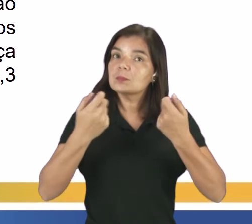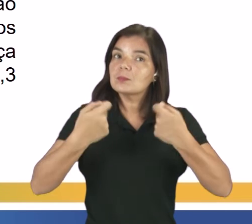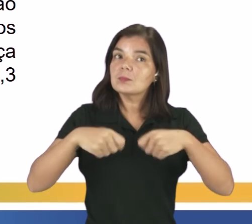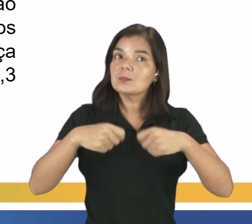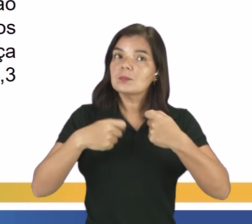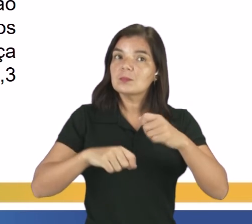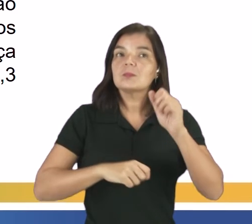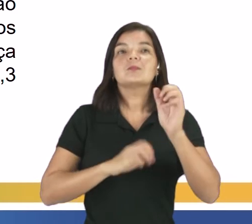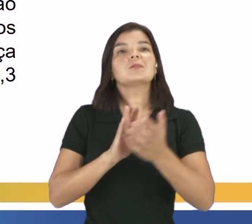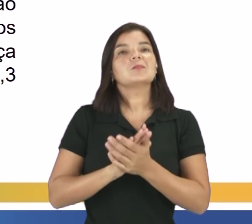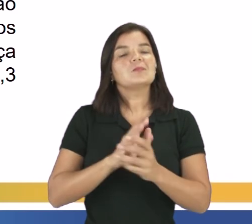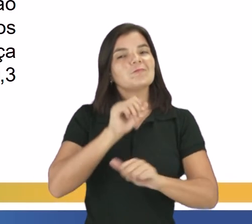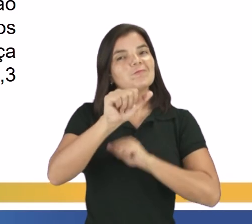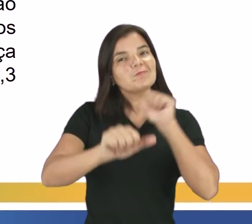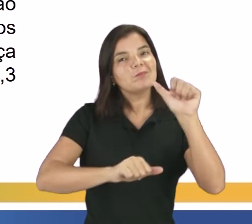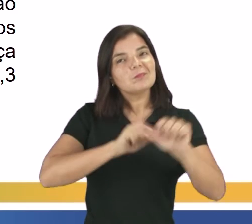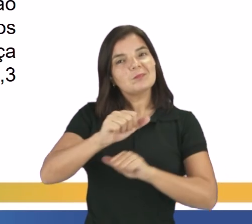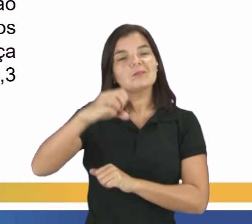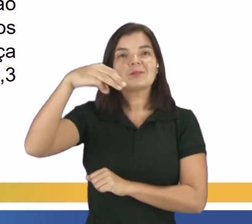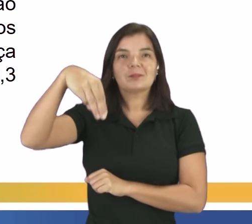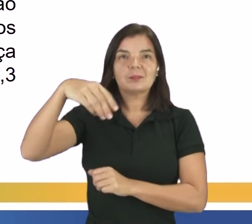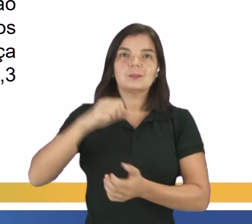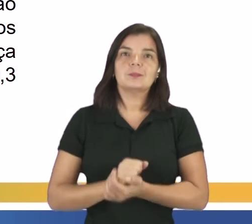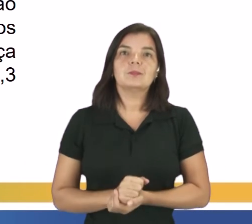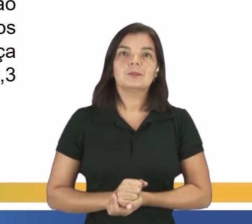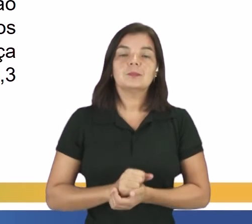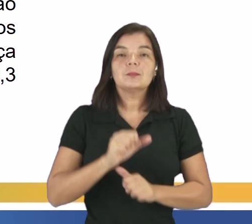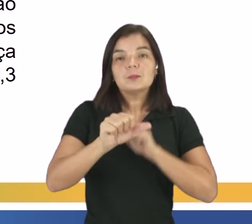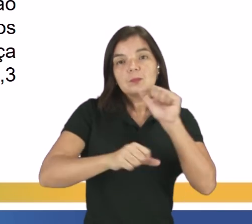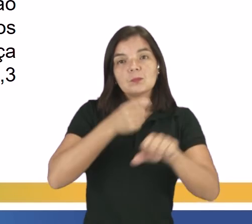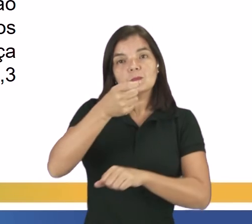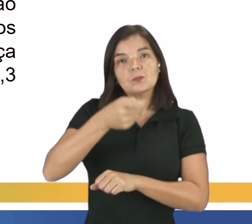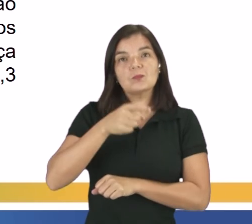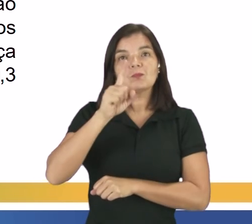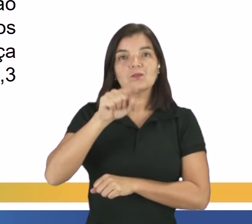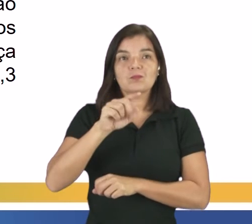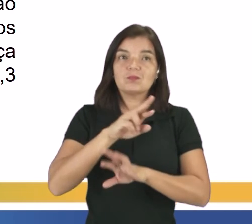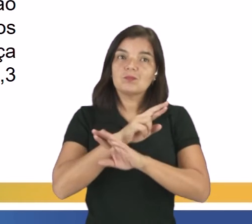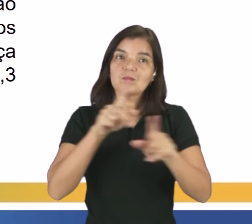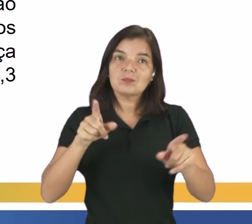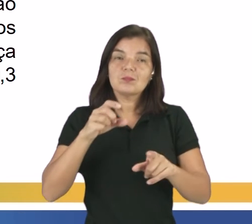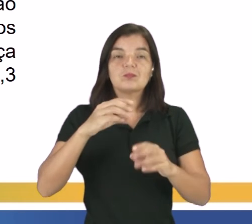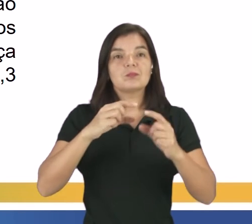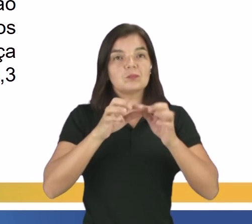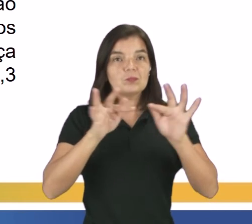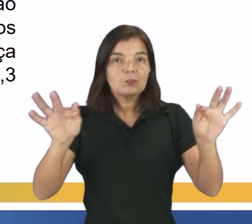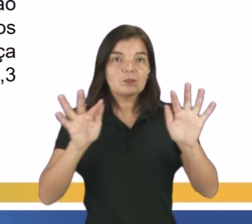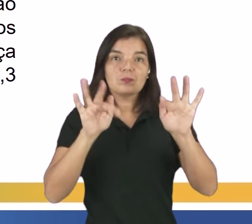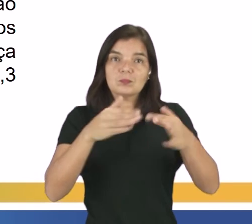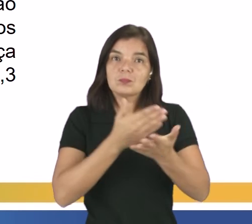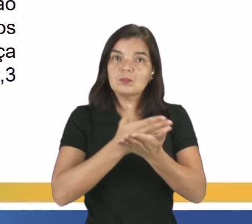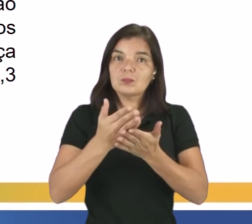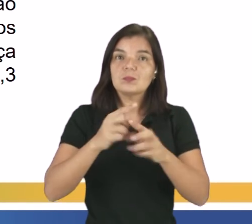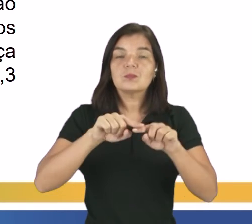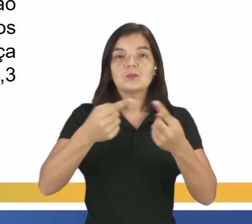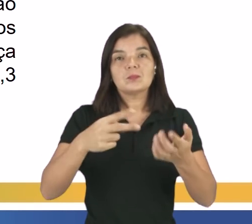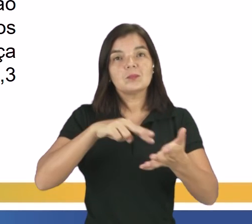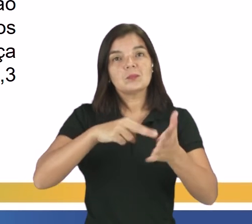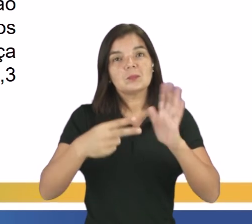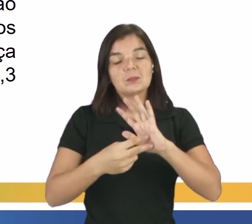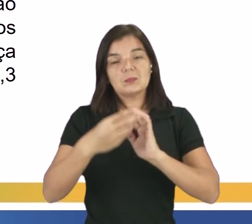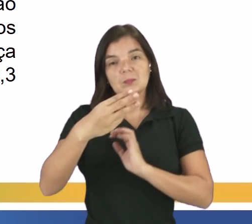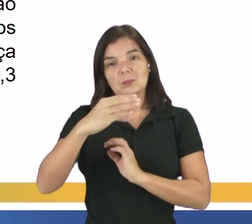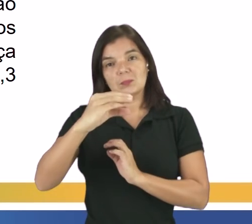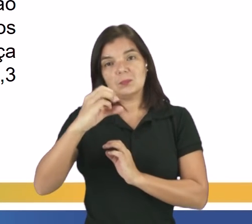e por isso precisamos que seja expressa em metros. A deformação x é a diferença entre os comprimentos final e inicial,